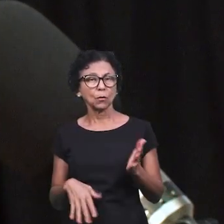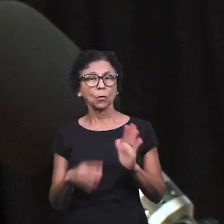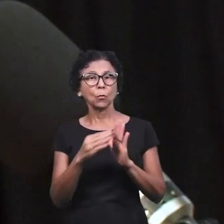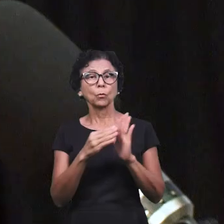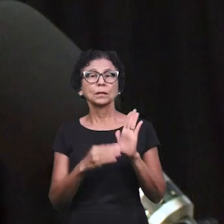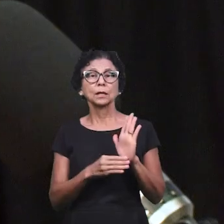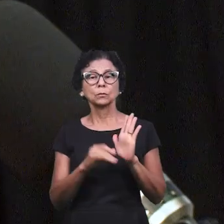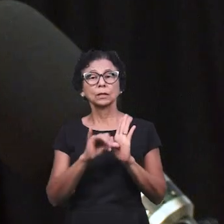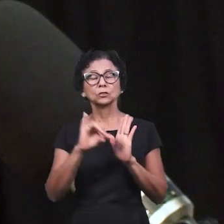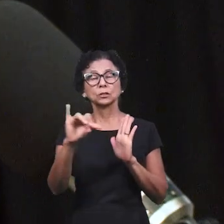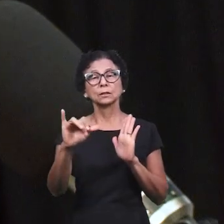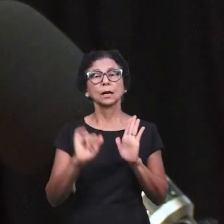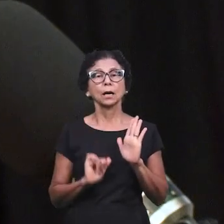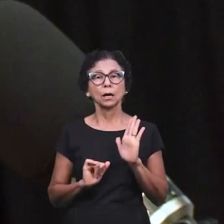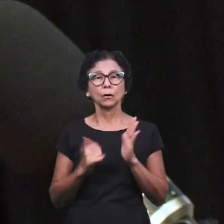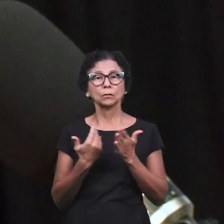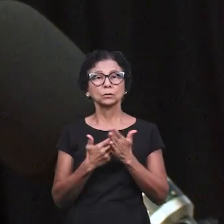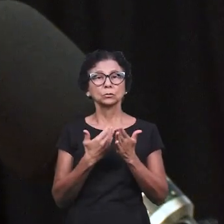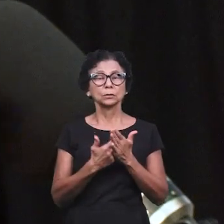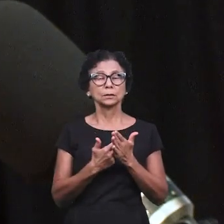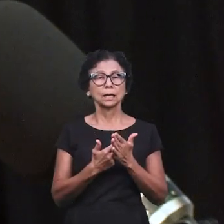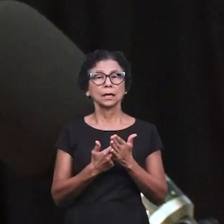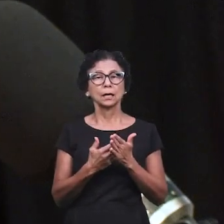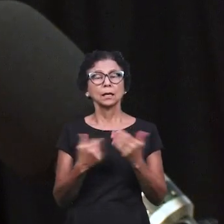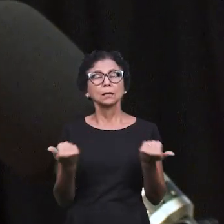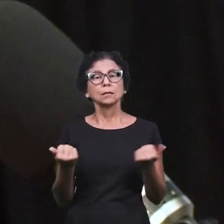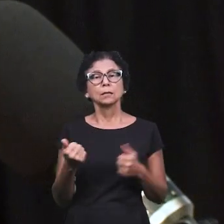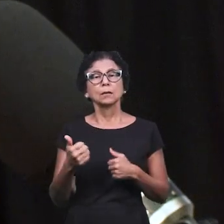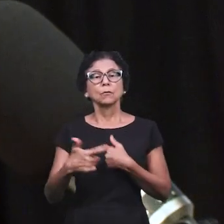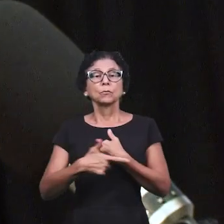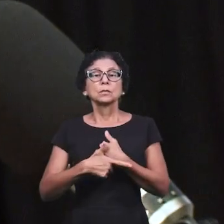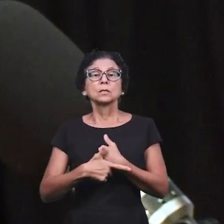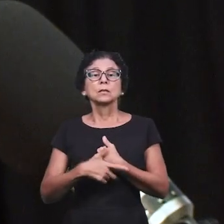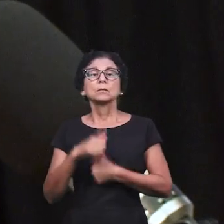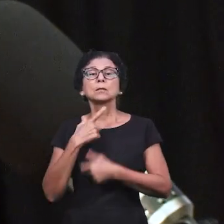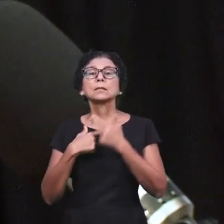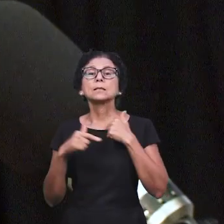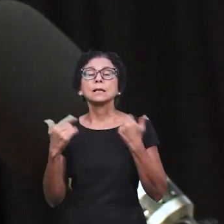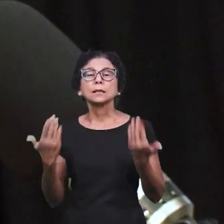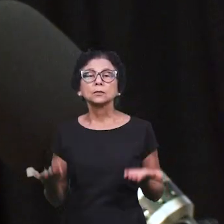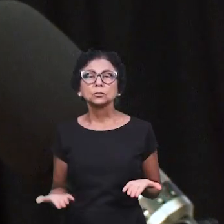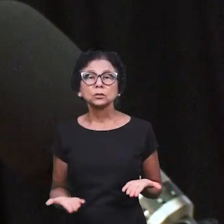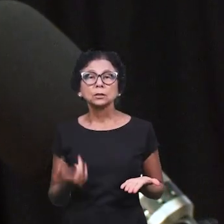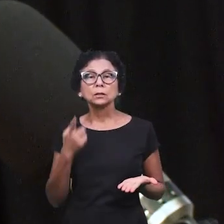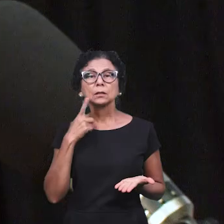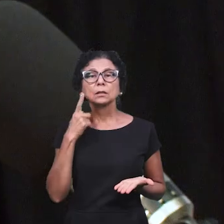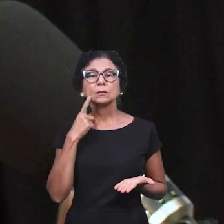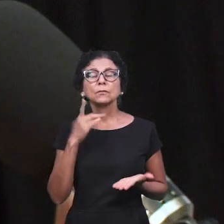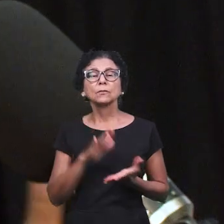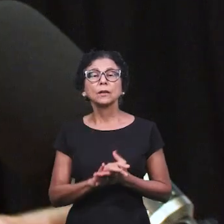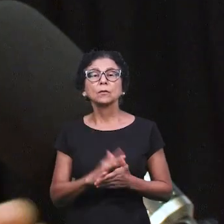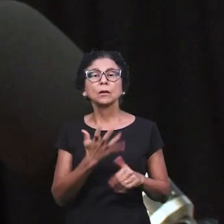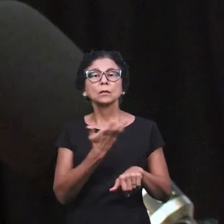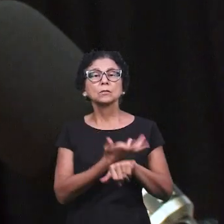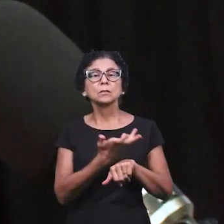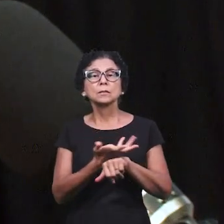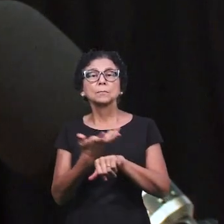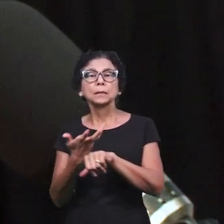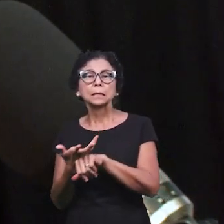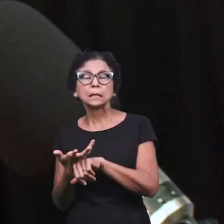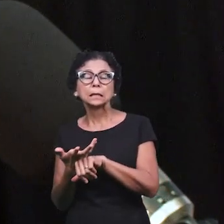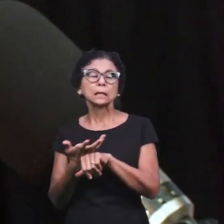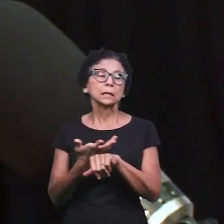dados, né? Precisa saber quais são os conteúdos que estão no seu edital, estudar o seu edital do cargo que você deseja. Você precisa saber o